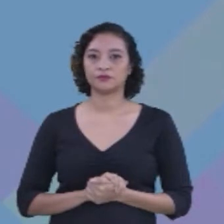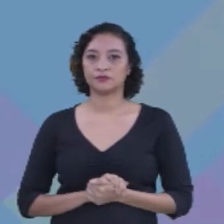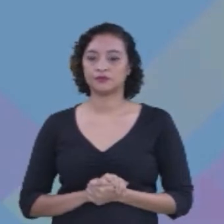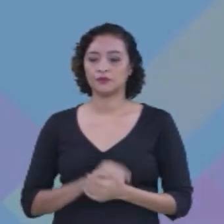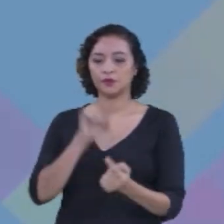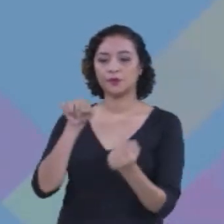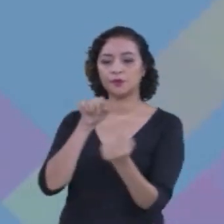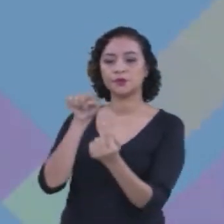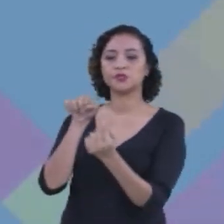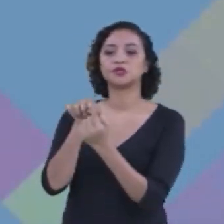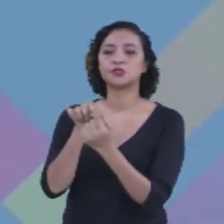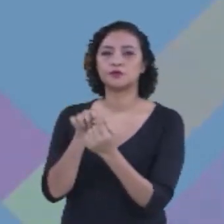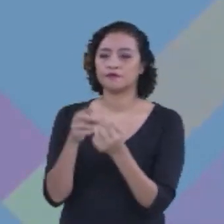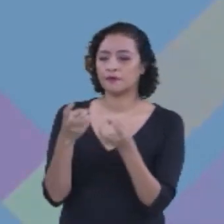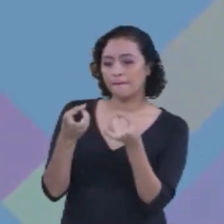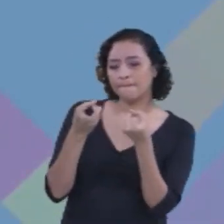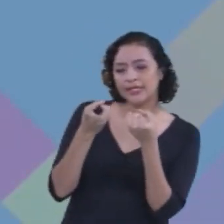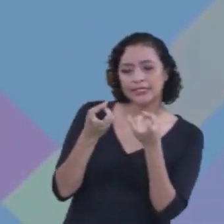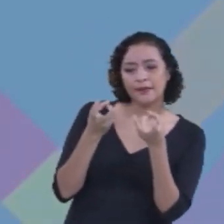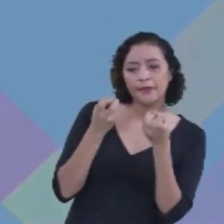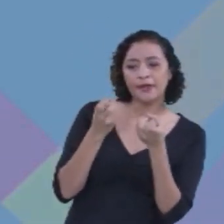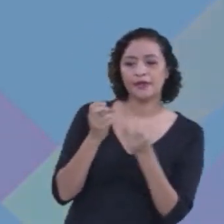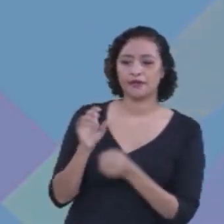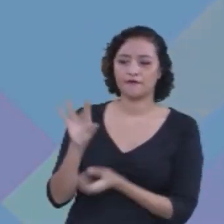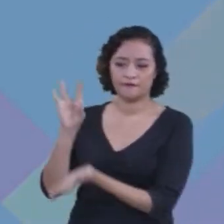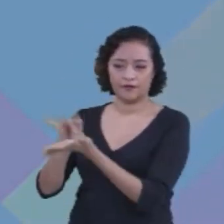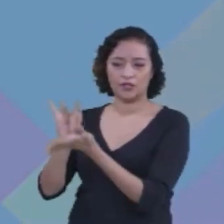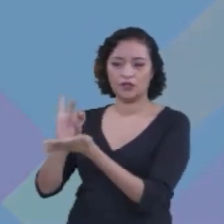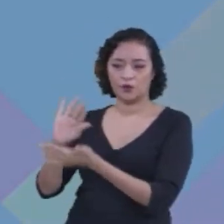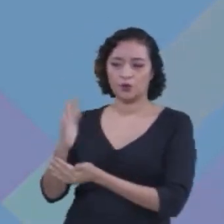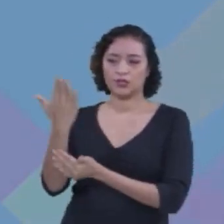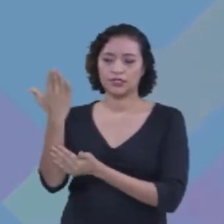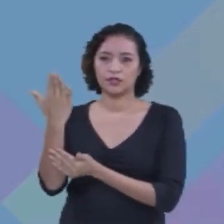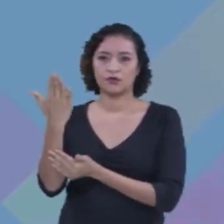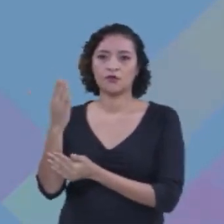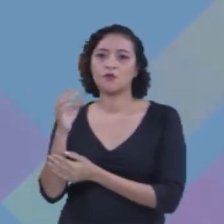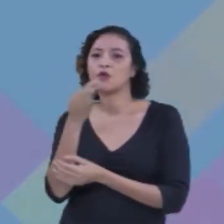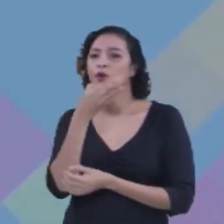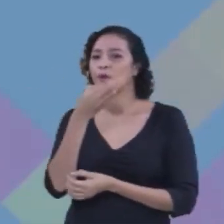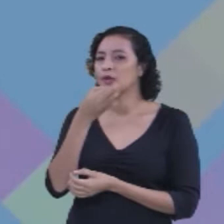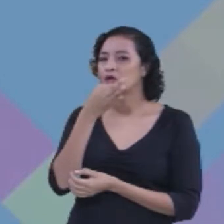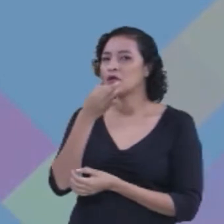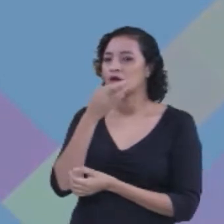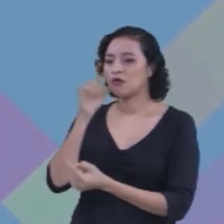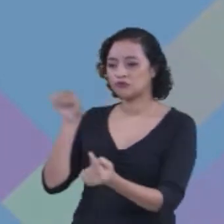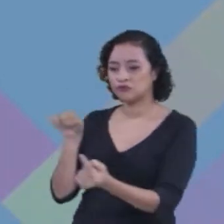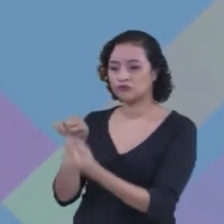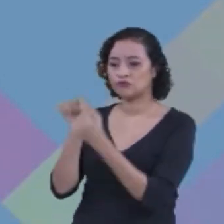Habilidade, distinguir um fato da opinião relativa a esse fato.